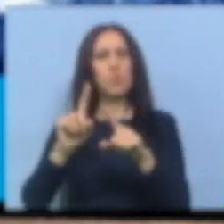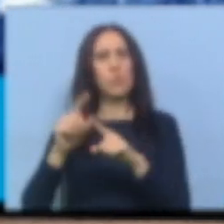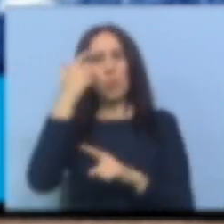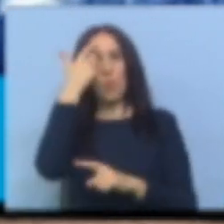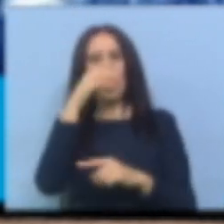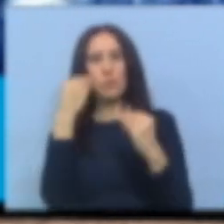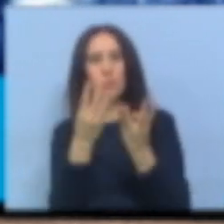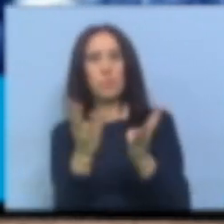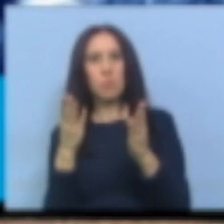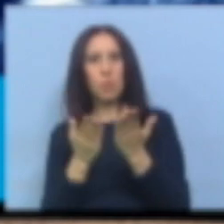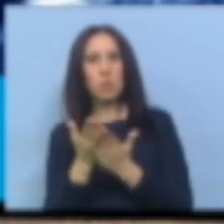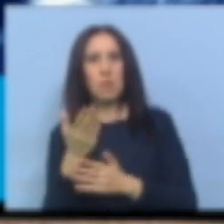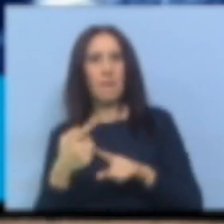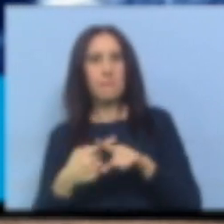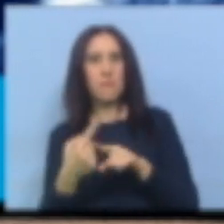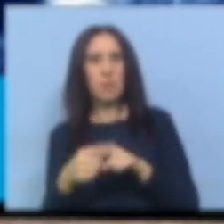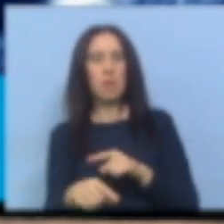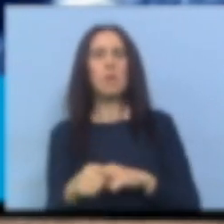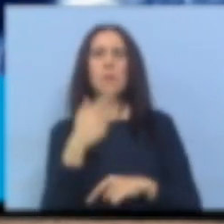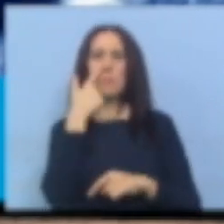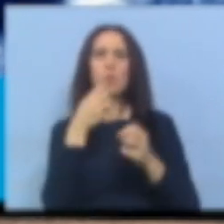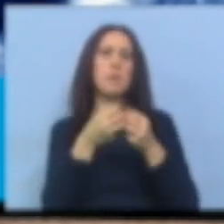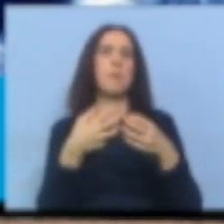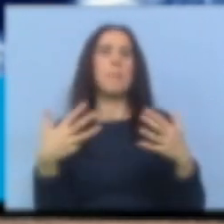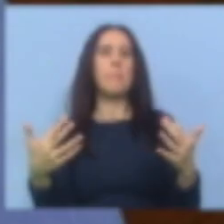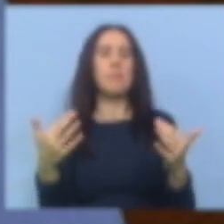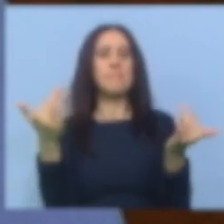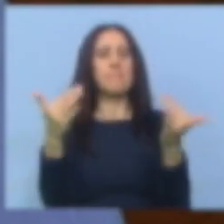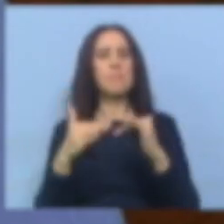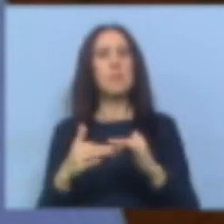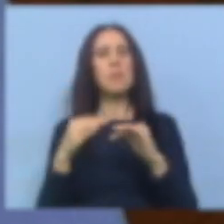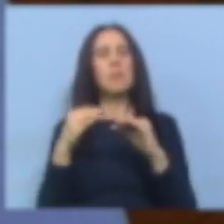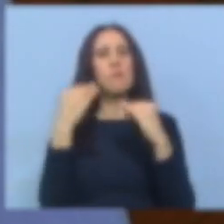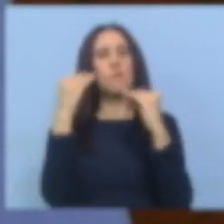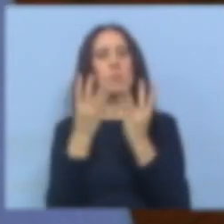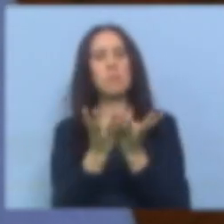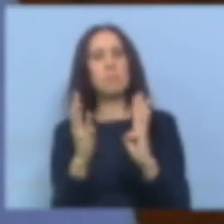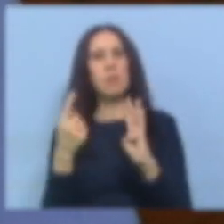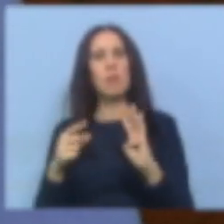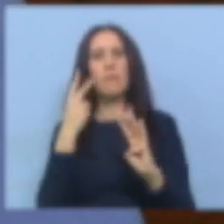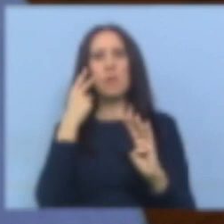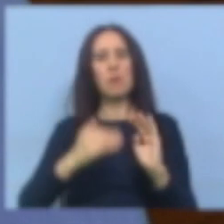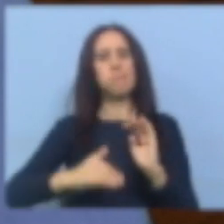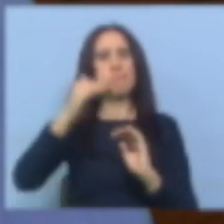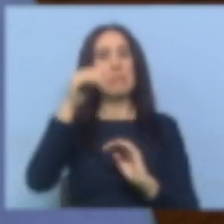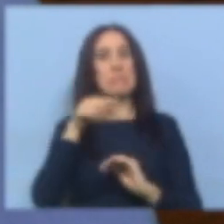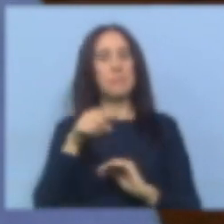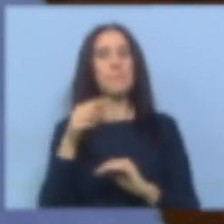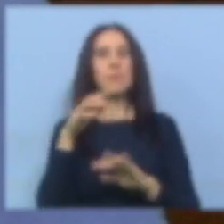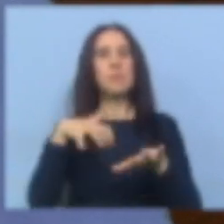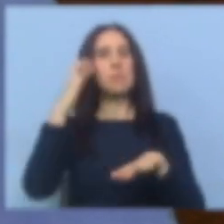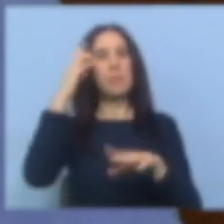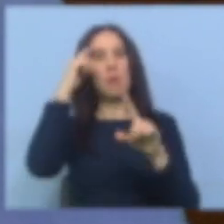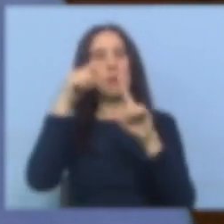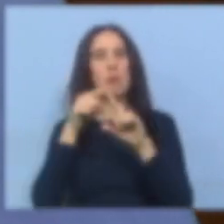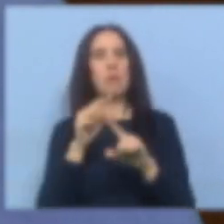em formação contínua. Nós temos cada vez mais pessoas que fazem formação ao longo da vida e, de facto, este seminário visa pôr